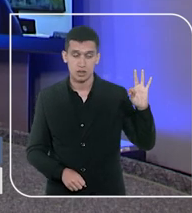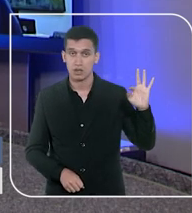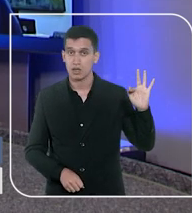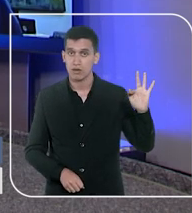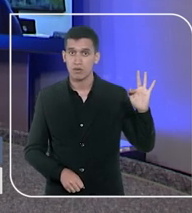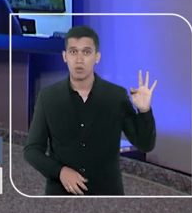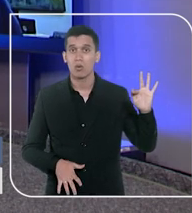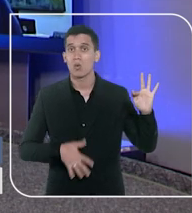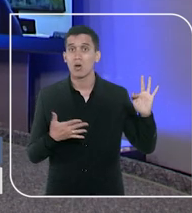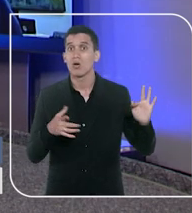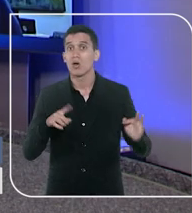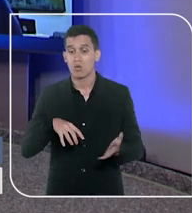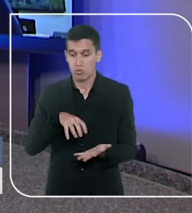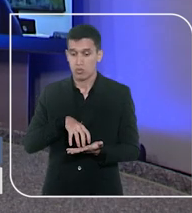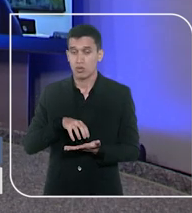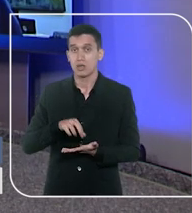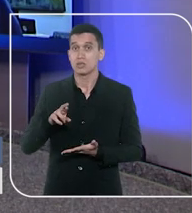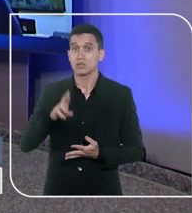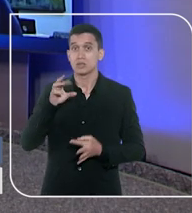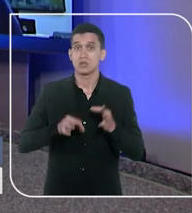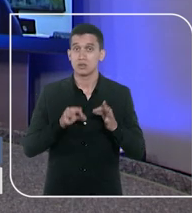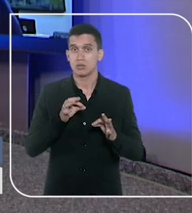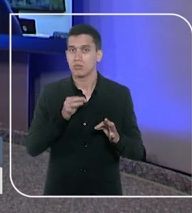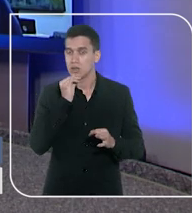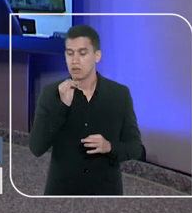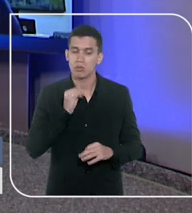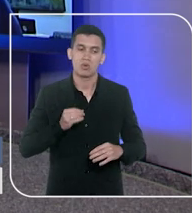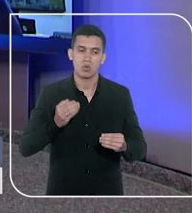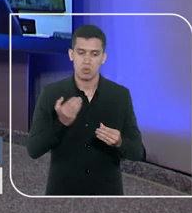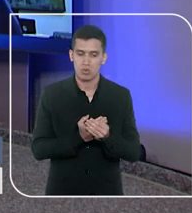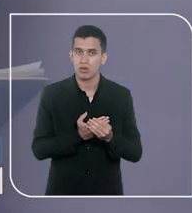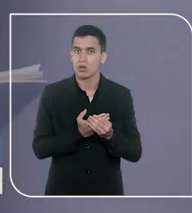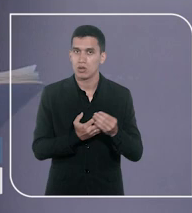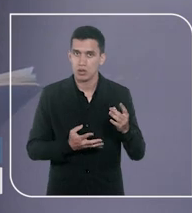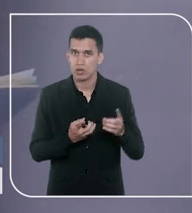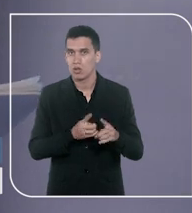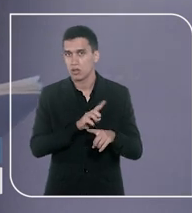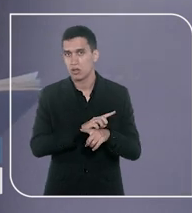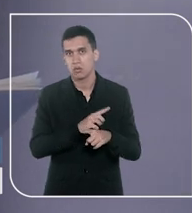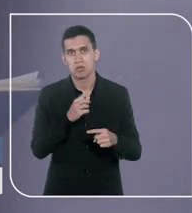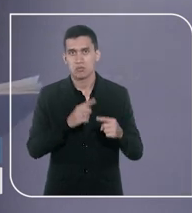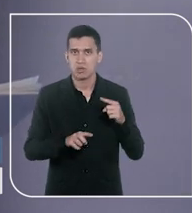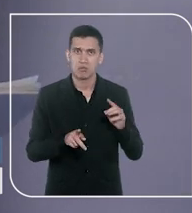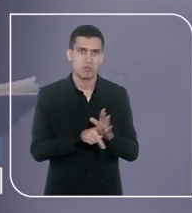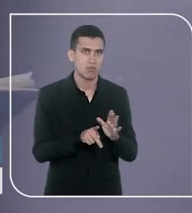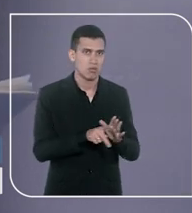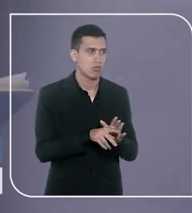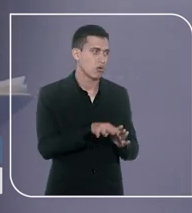é aplicável o recurso de embargos de divergência, não é aplicável a instâncias inferiores, né?